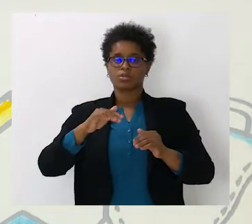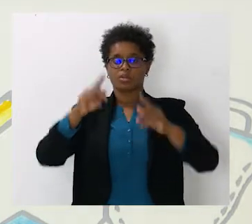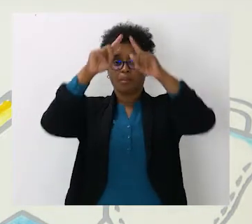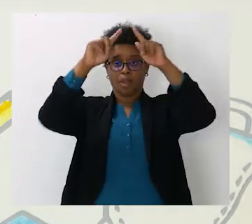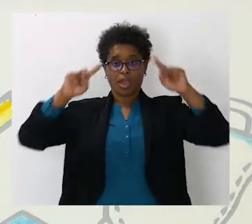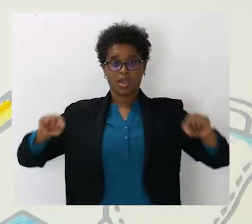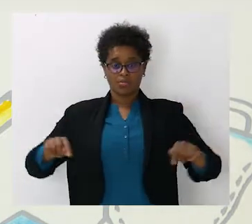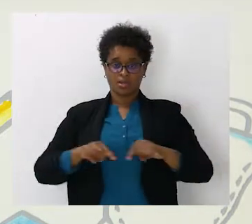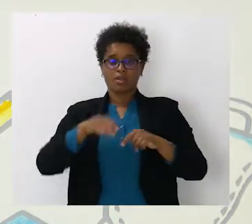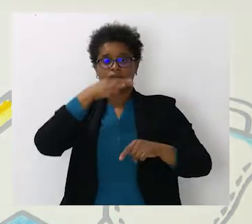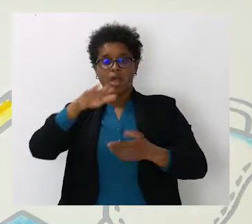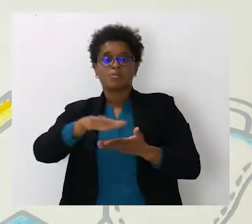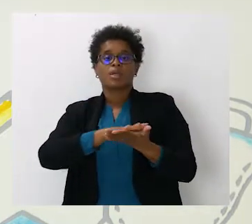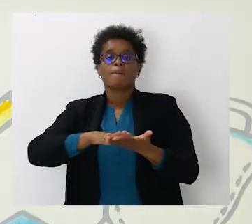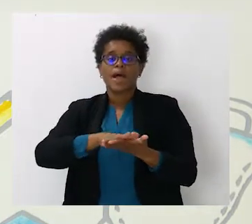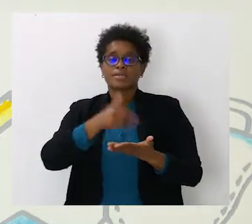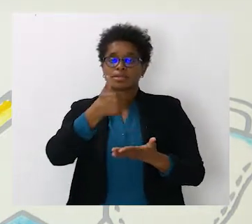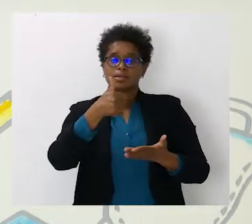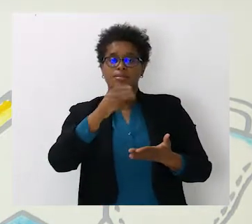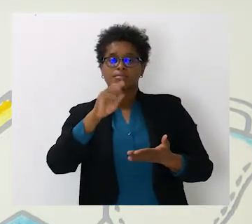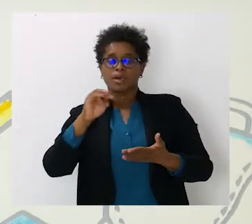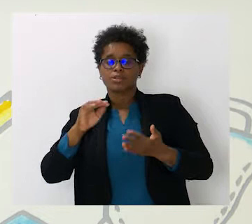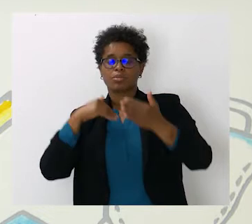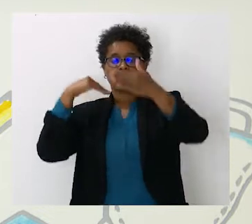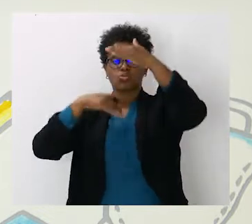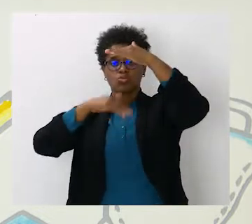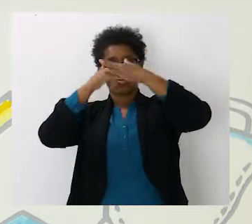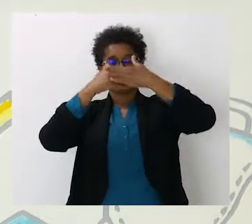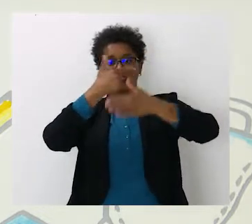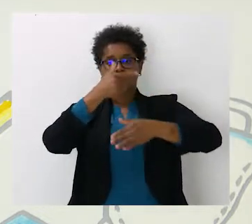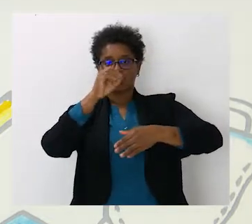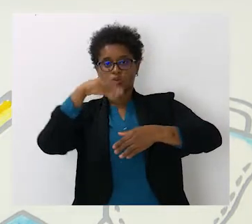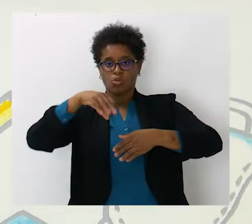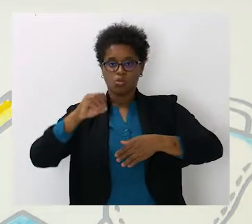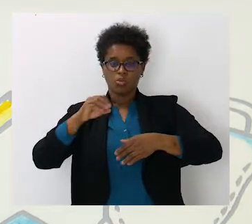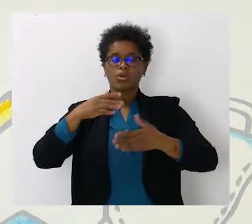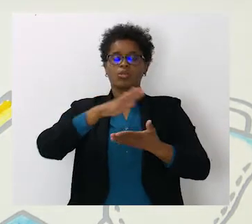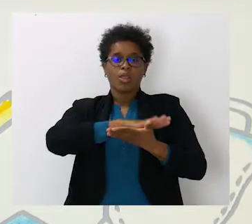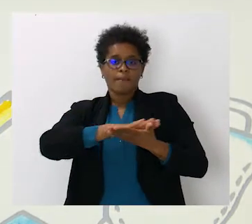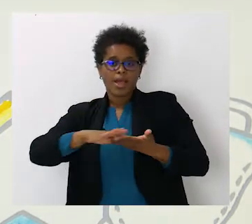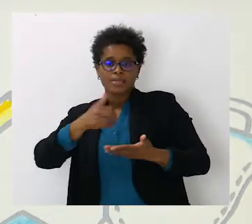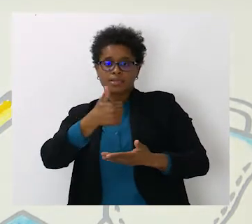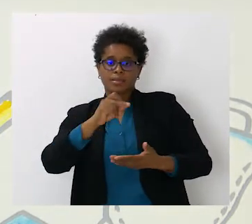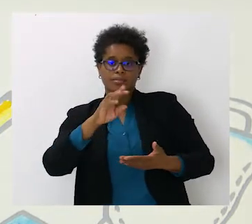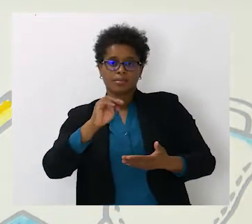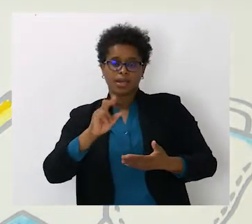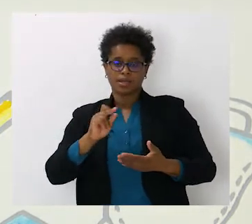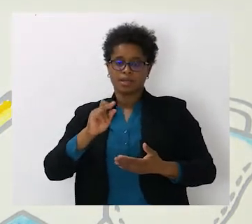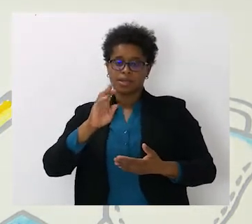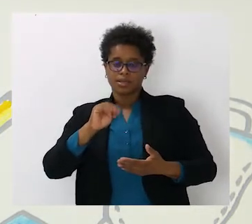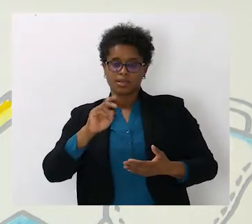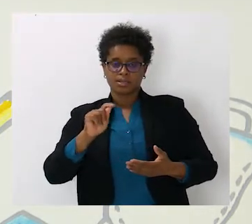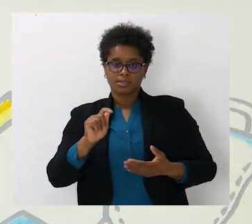social, falamos da base para o topo. Na base,